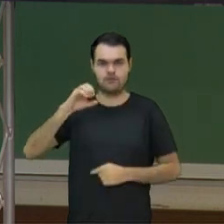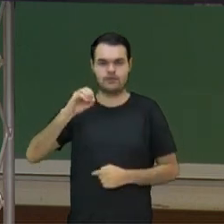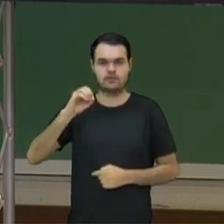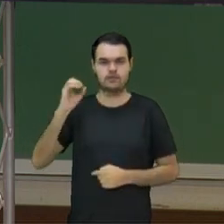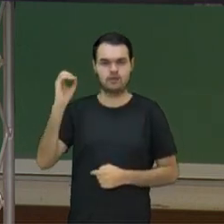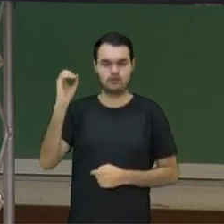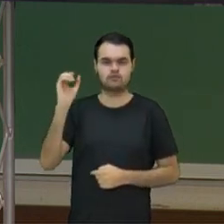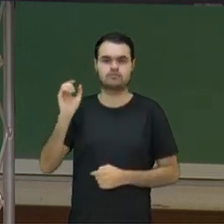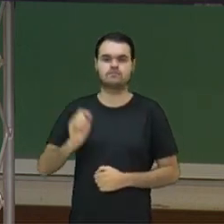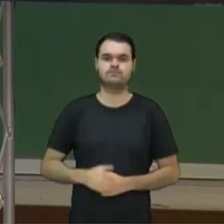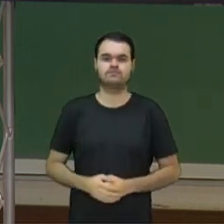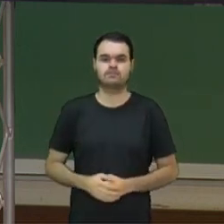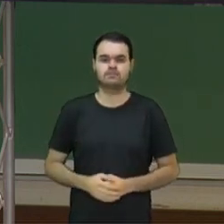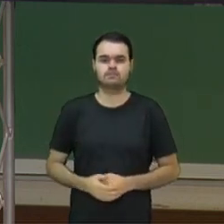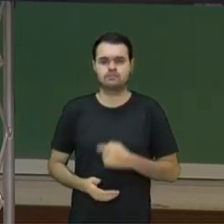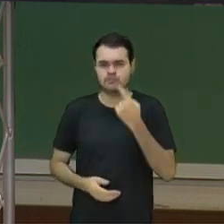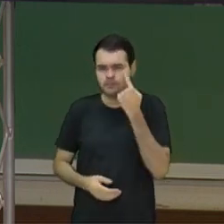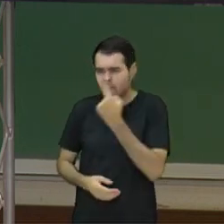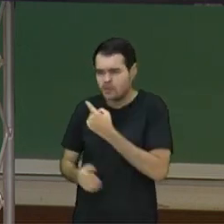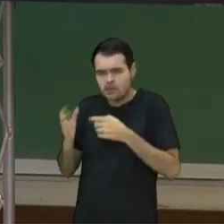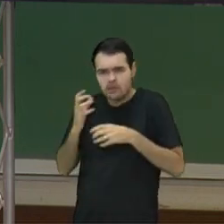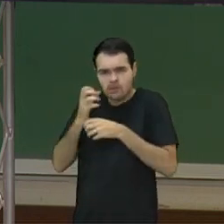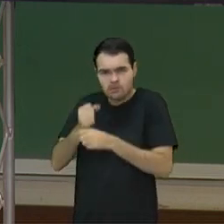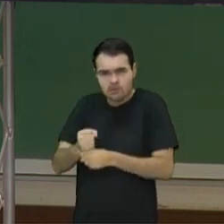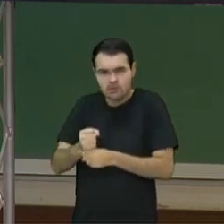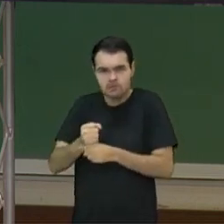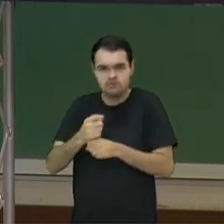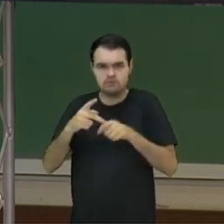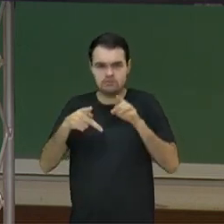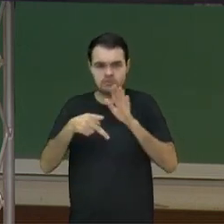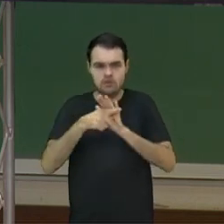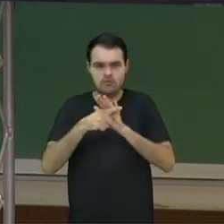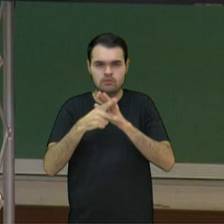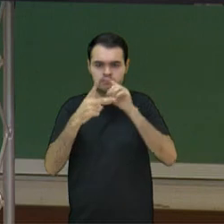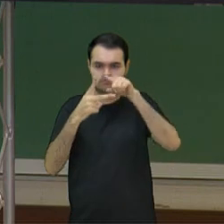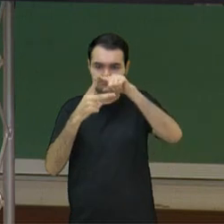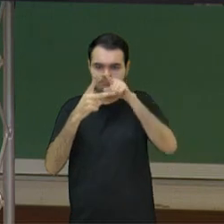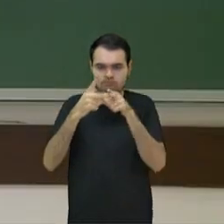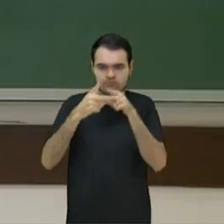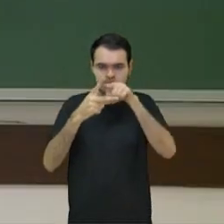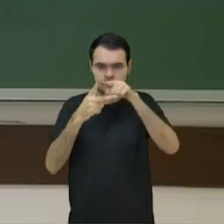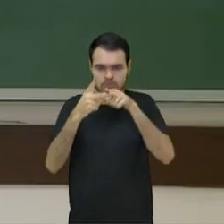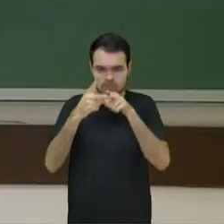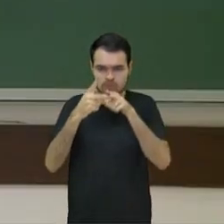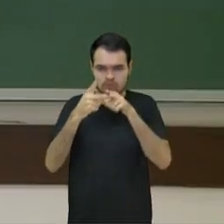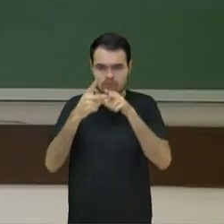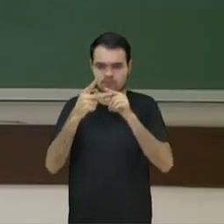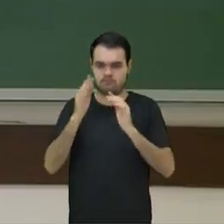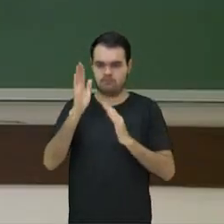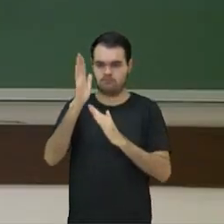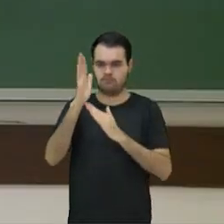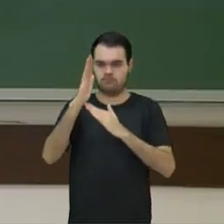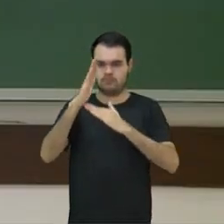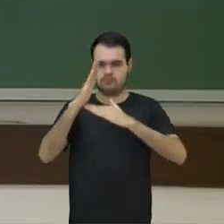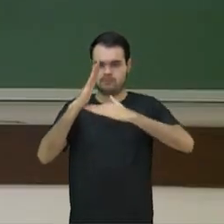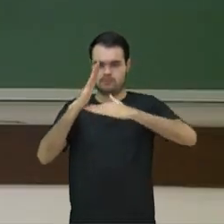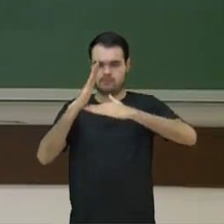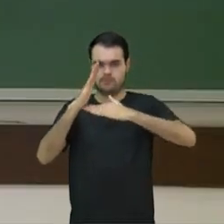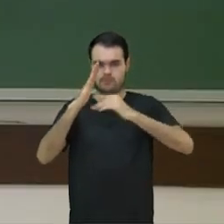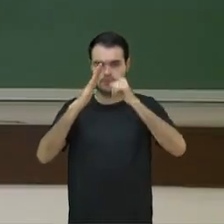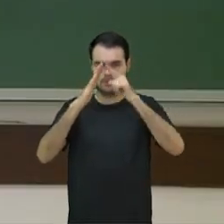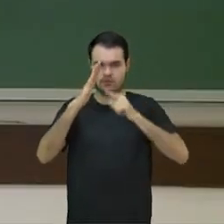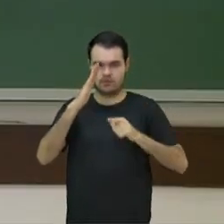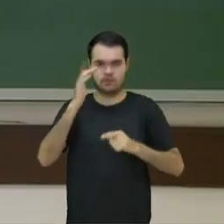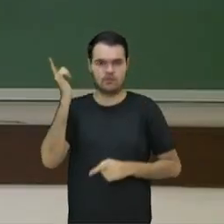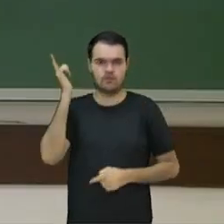a gente simplesmente calcular o valor do ângulo θ aqui, a tangente do ângulo θ no caso, nós obtemos diretamente